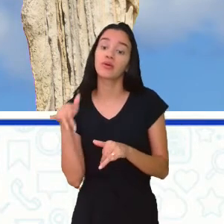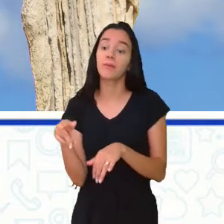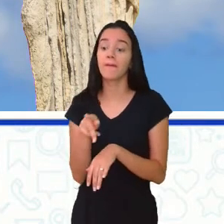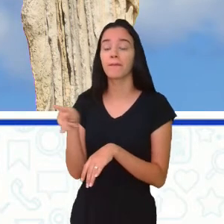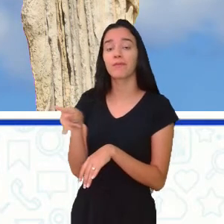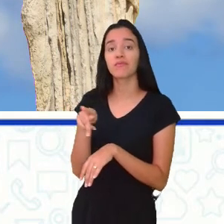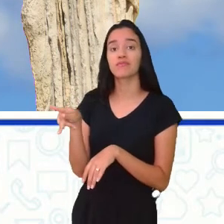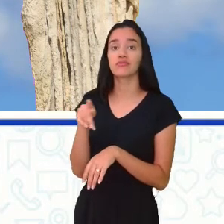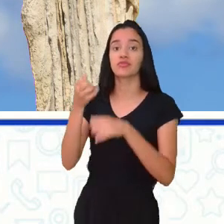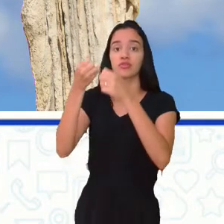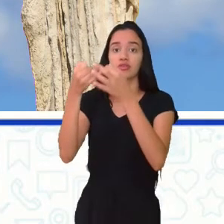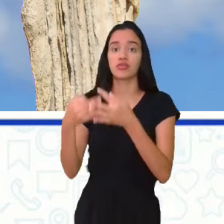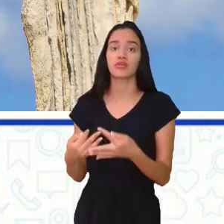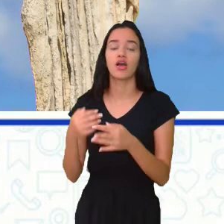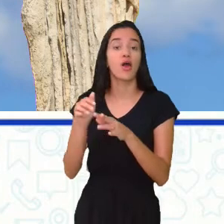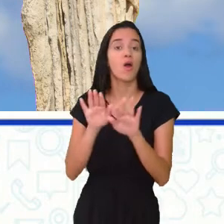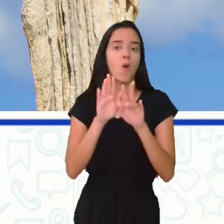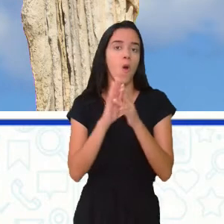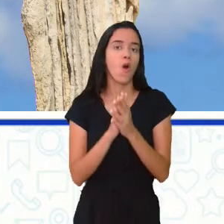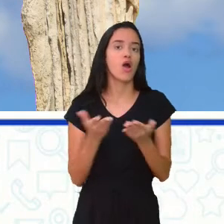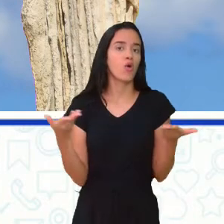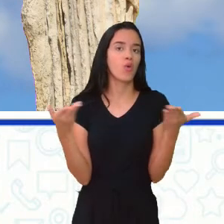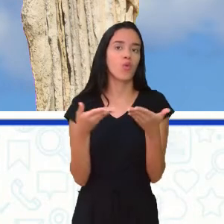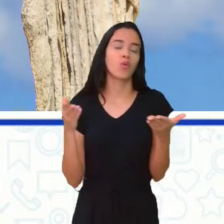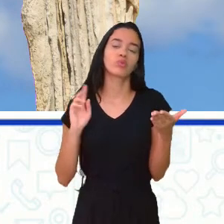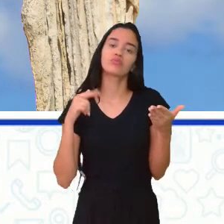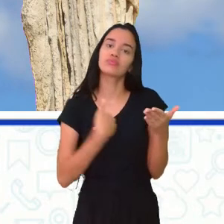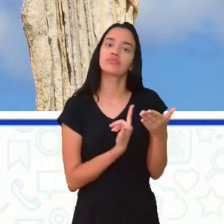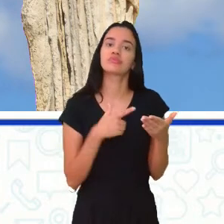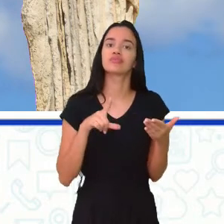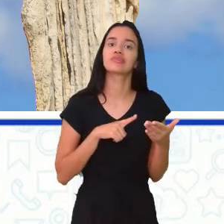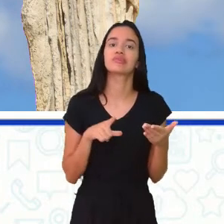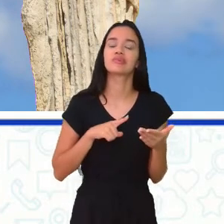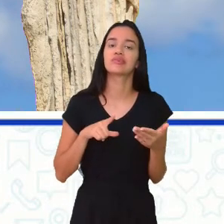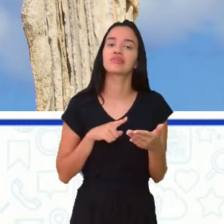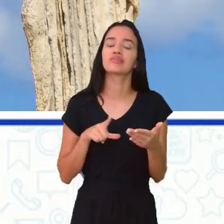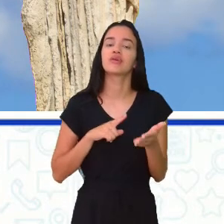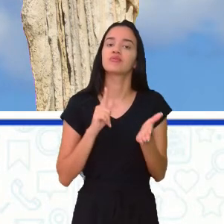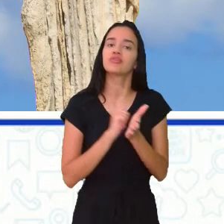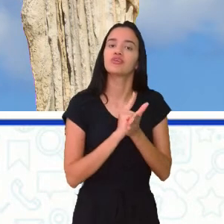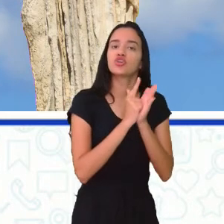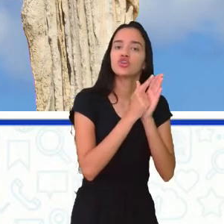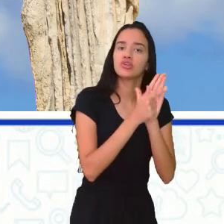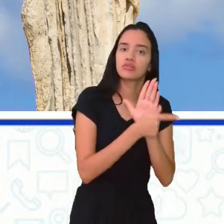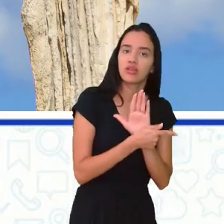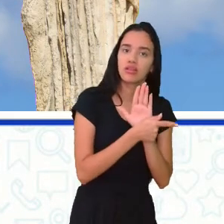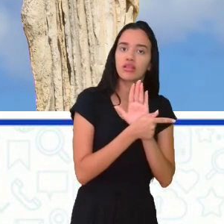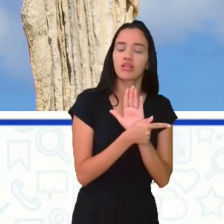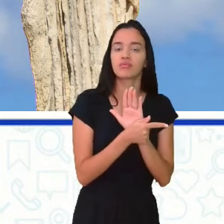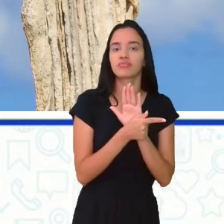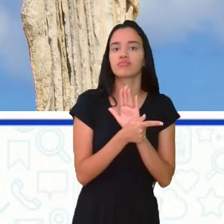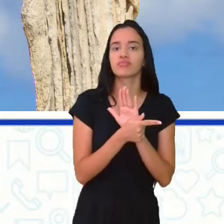professora Camille falou, não é? Hoje nós temos uma gama de gêneros, não é?